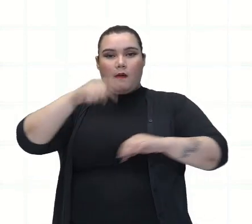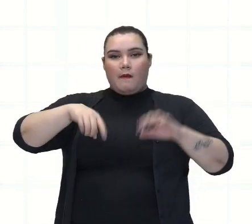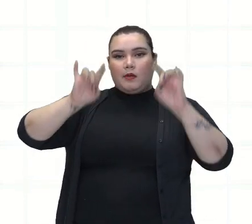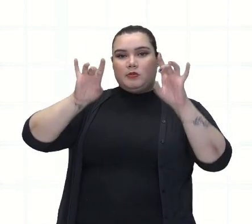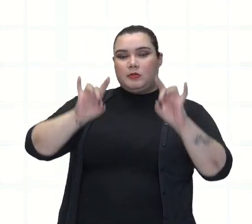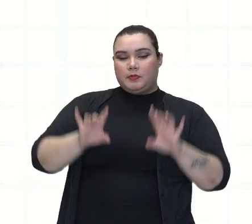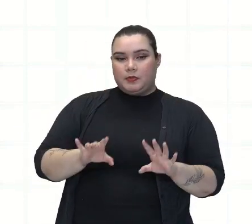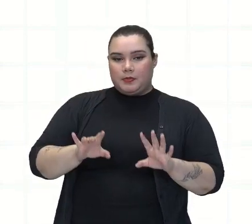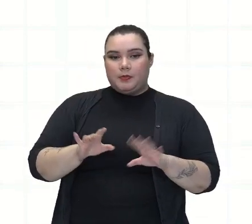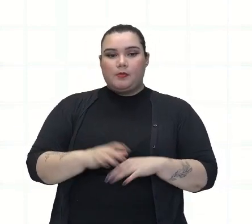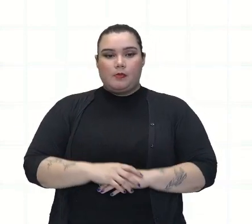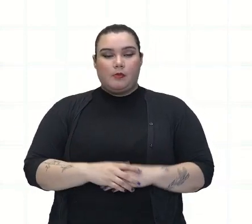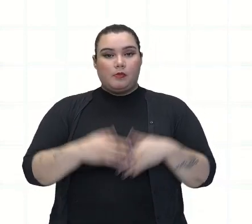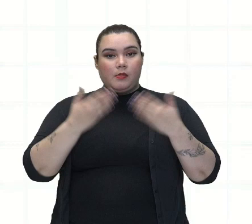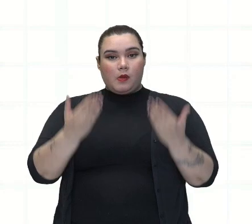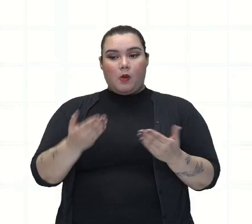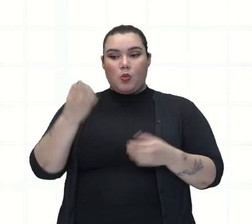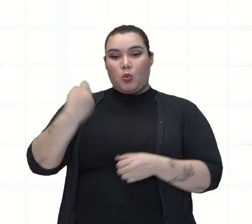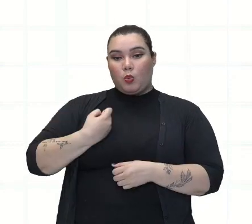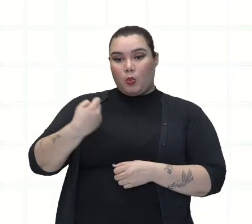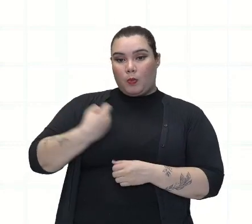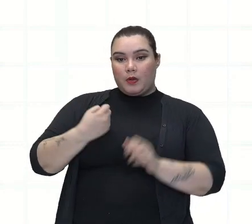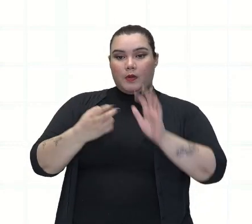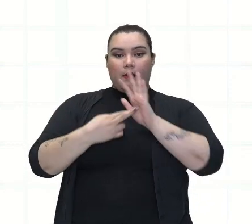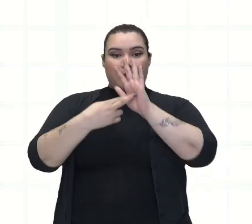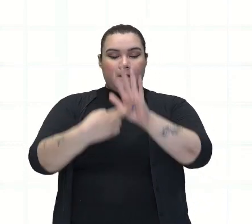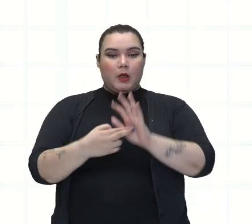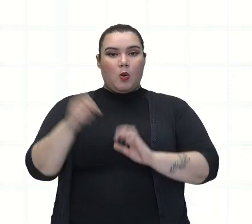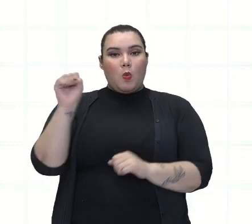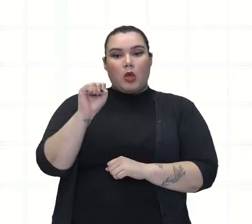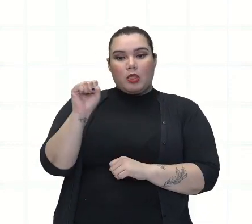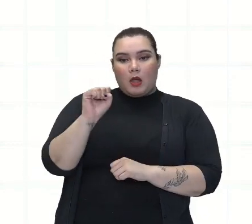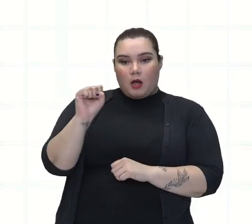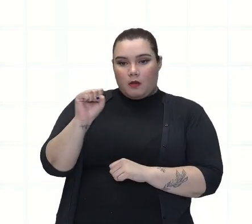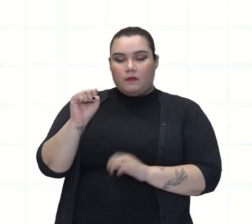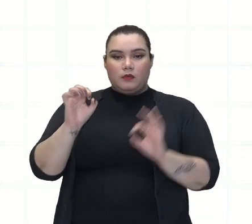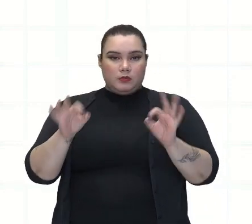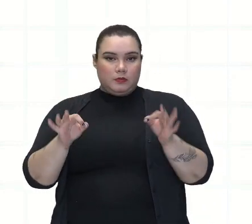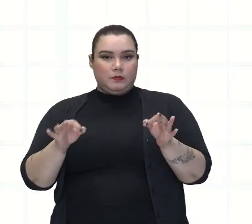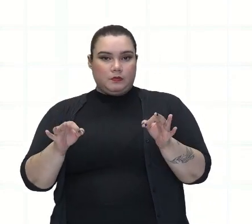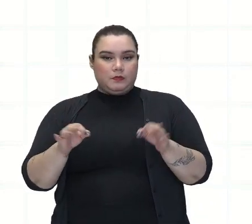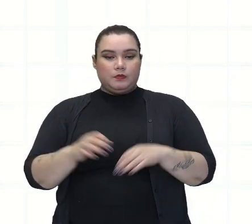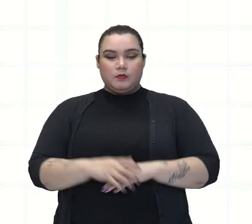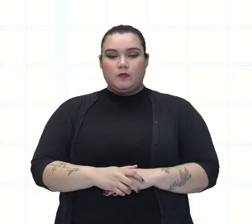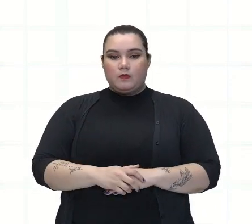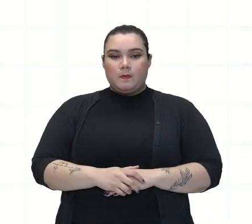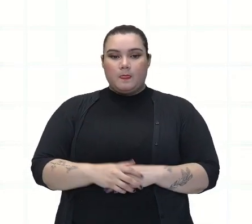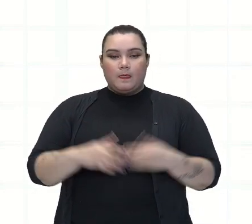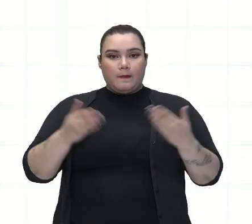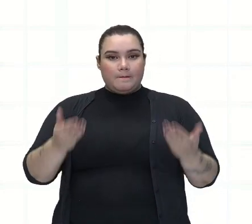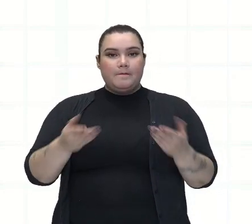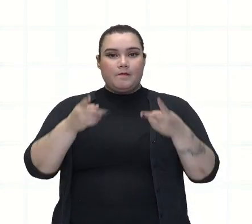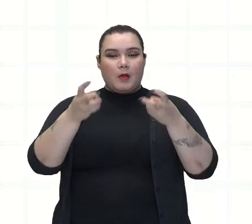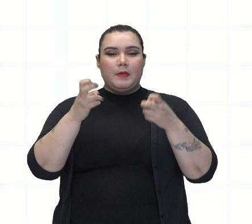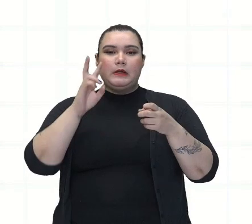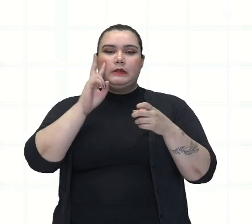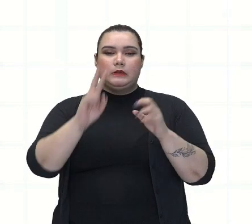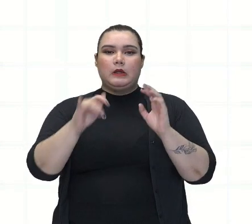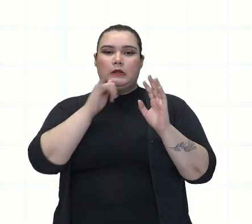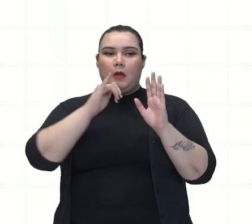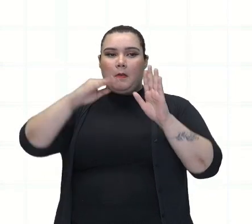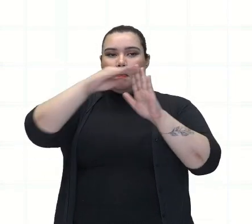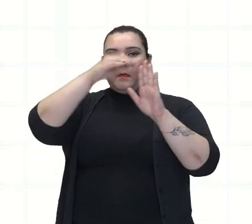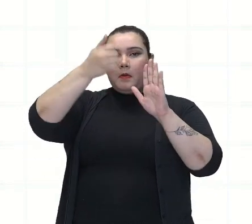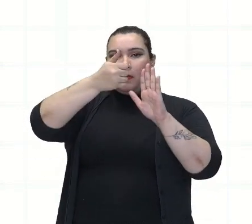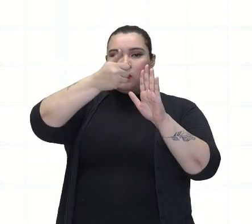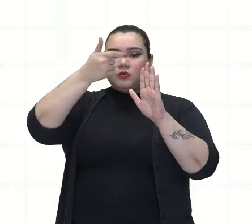especiais. Esse número está indicando posição de ordem, porque você já vem de uma sequência de